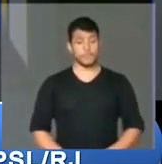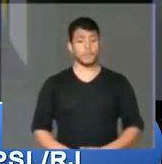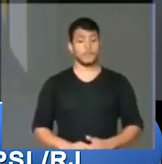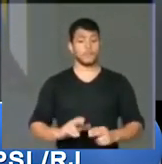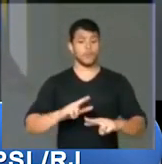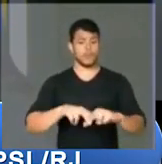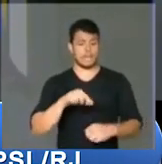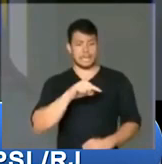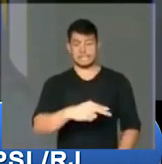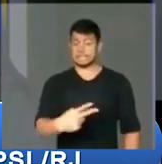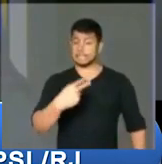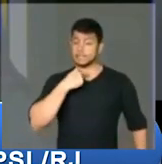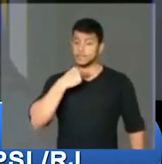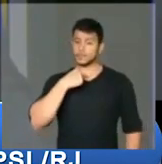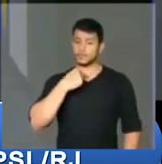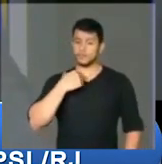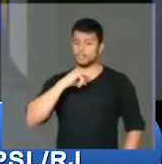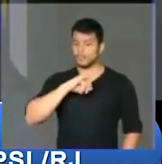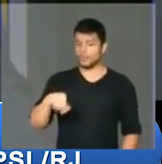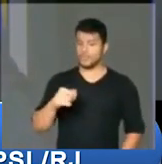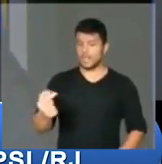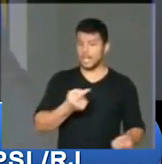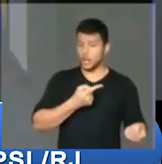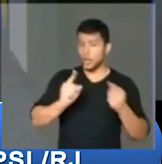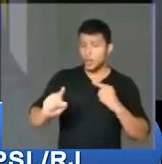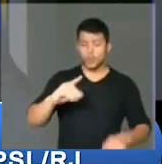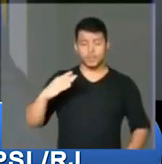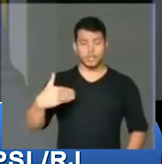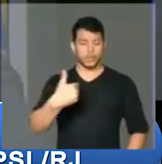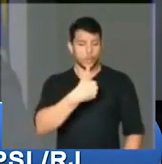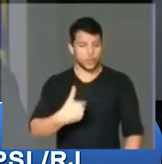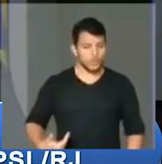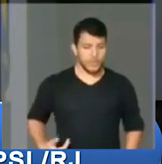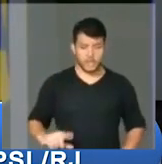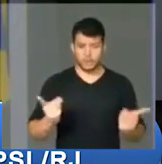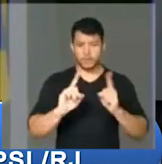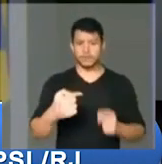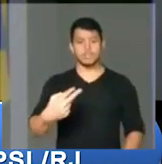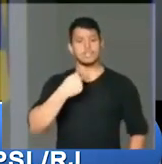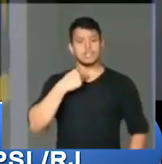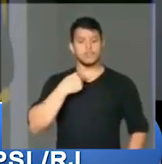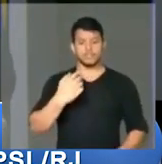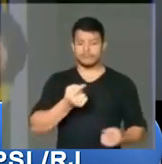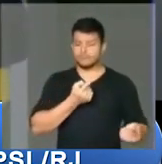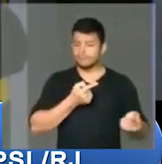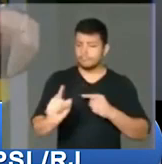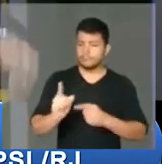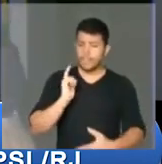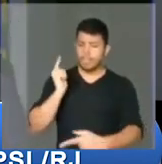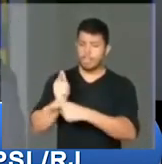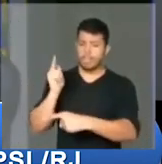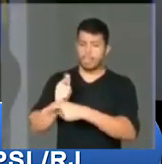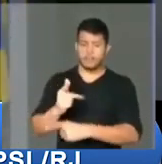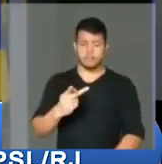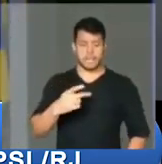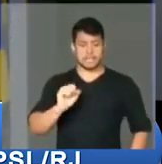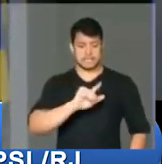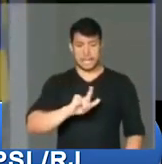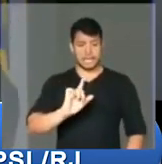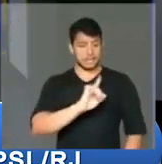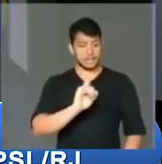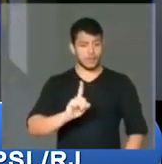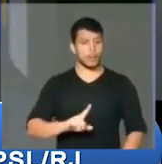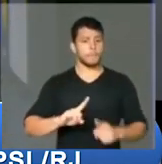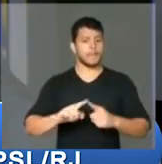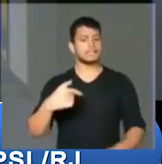eles não podem usar a tribuna também para atacar o governo com ilações. Não podem atacar o PSL, da mesma forma que nós não poderíamos. Mas farei,